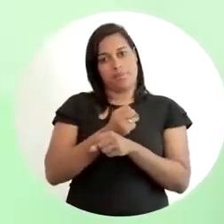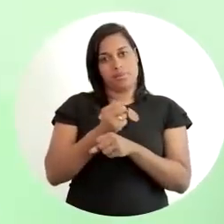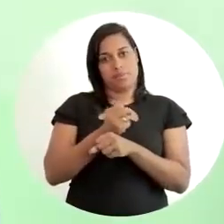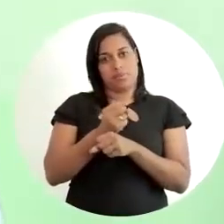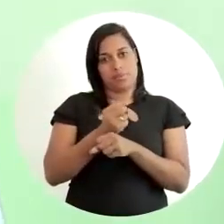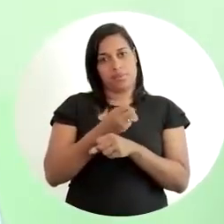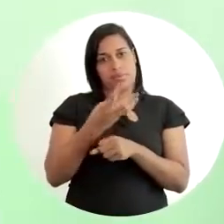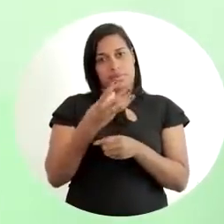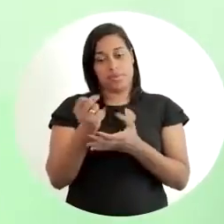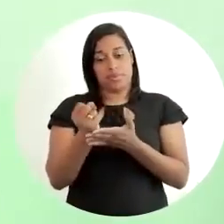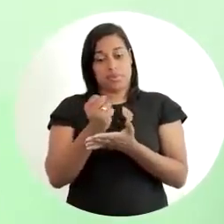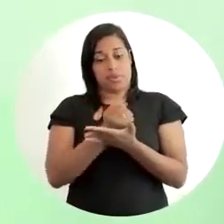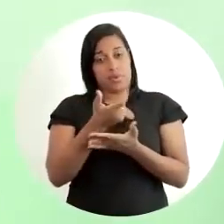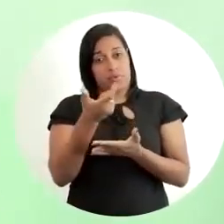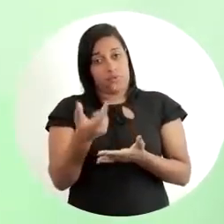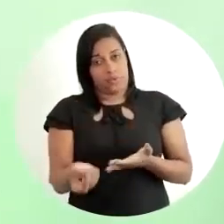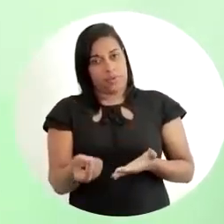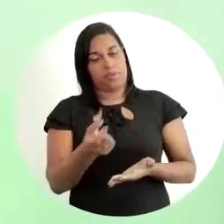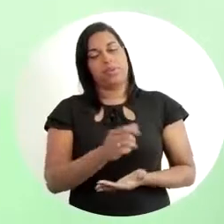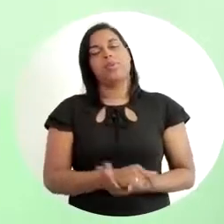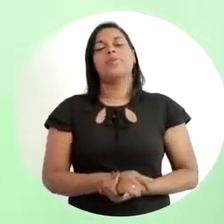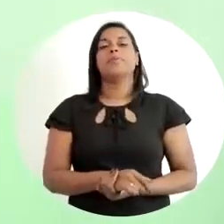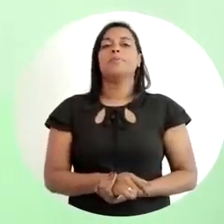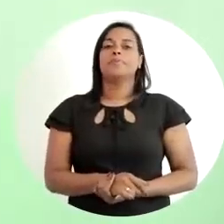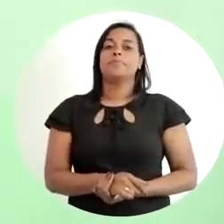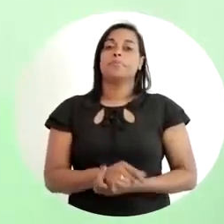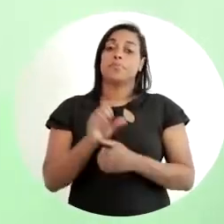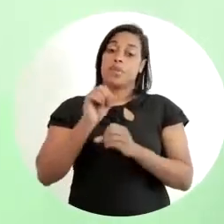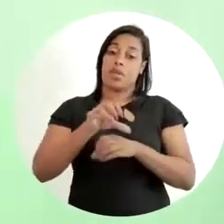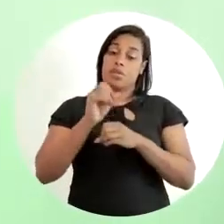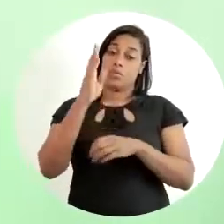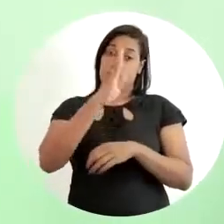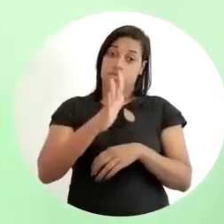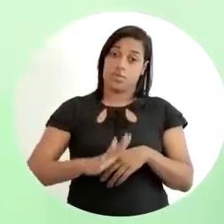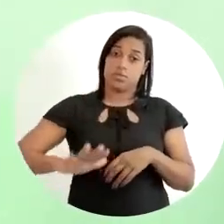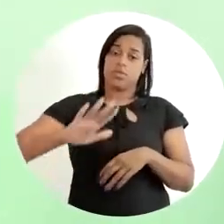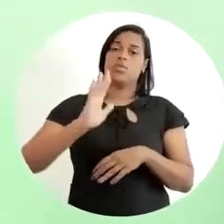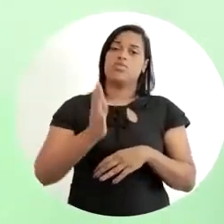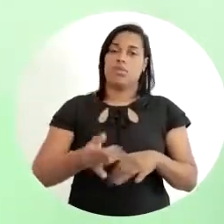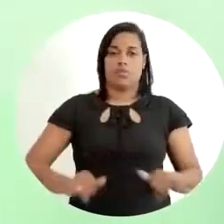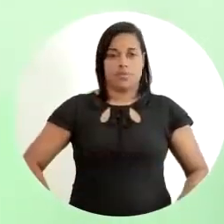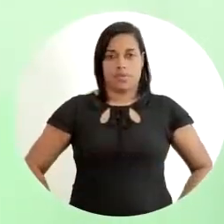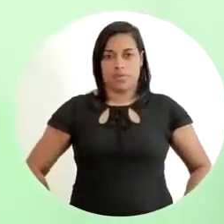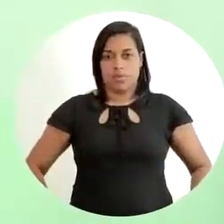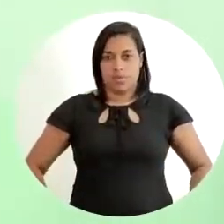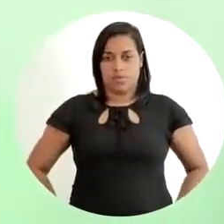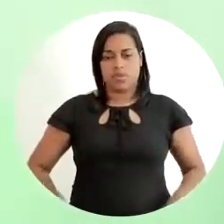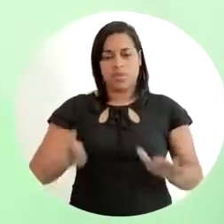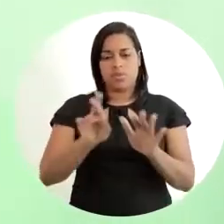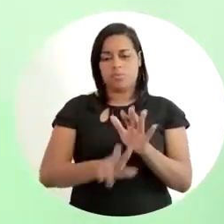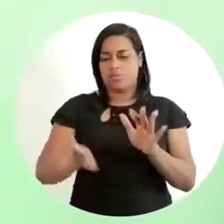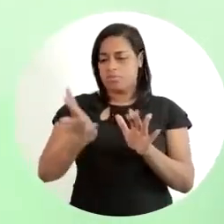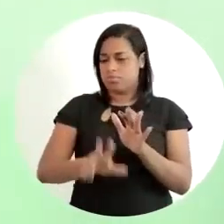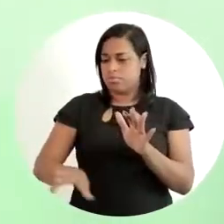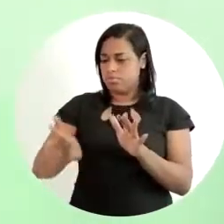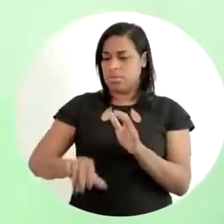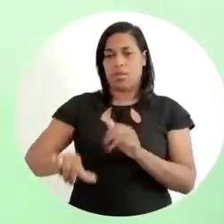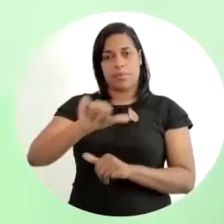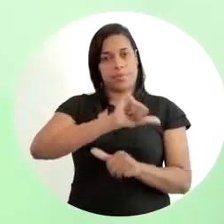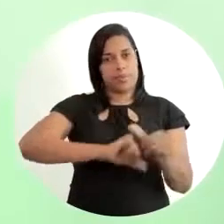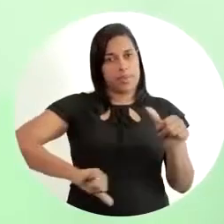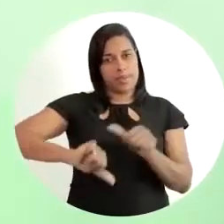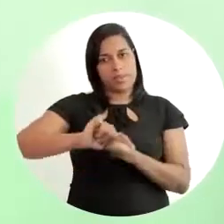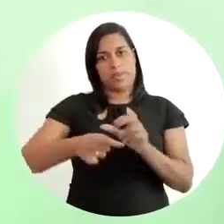30 do século XX, onde a educação no Brasil já vinha sofrendo várias